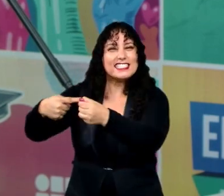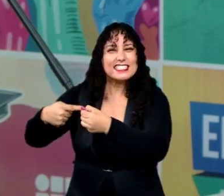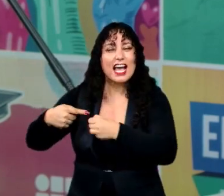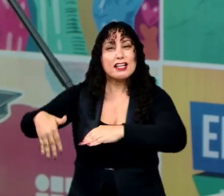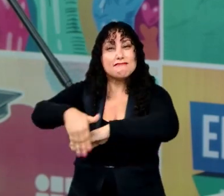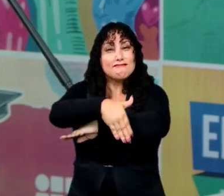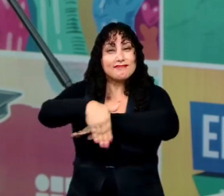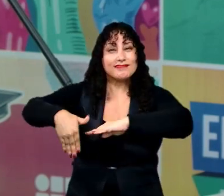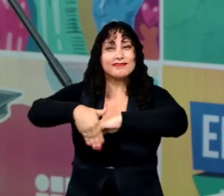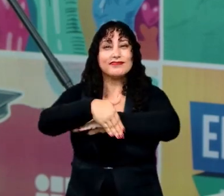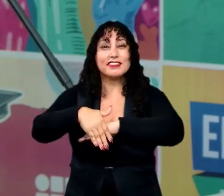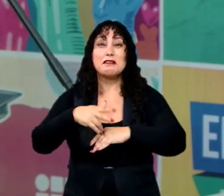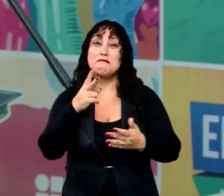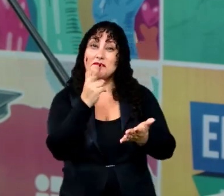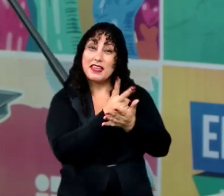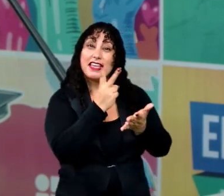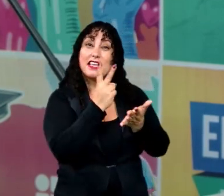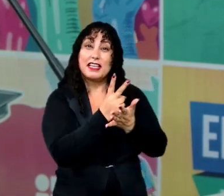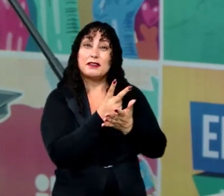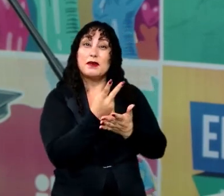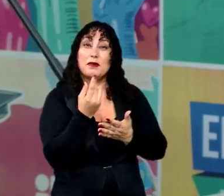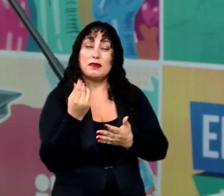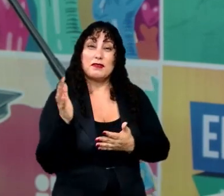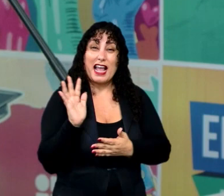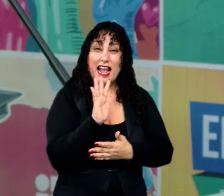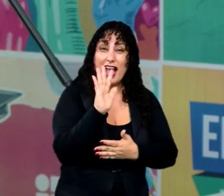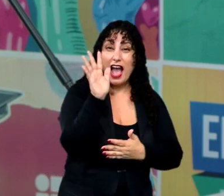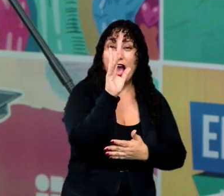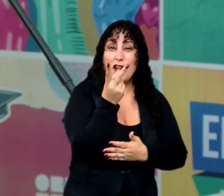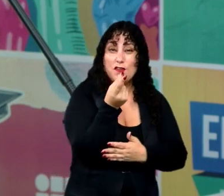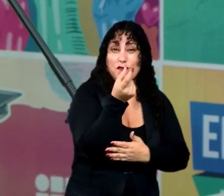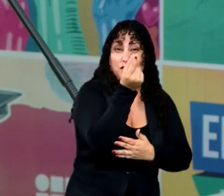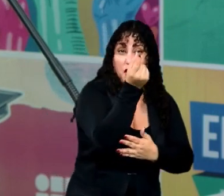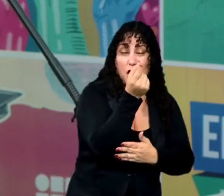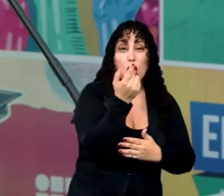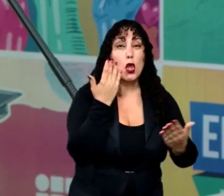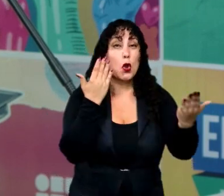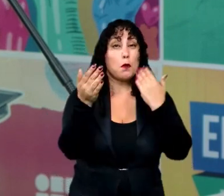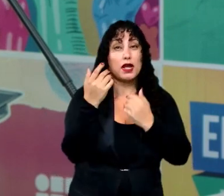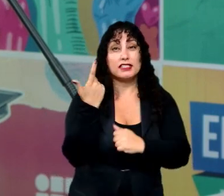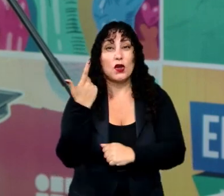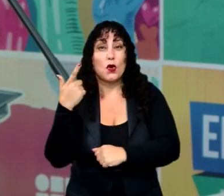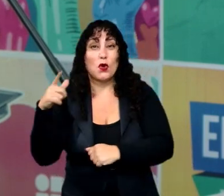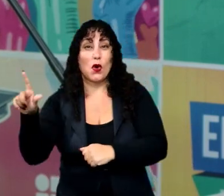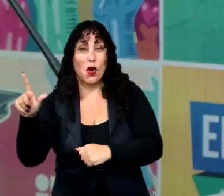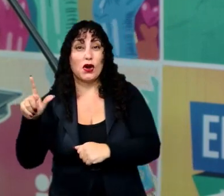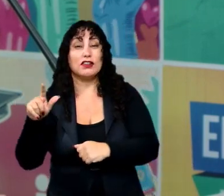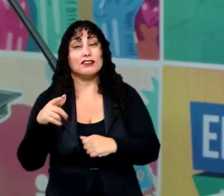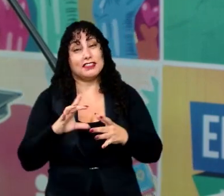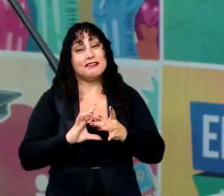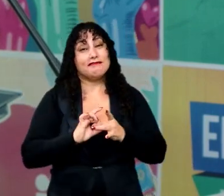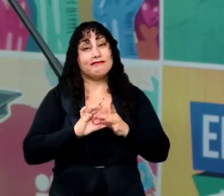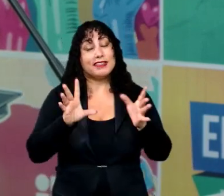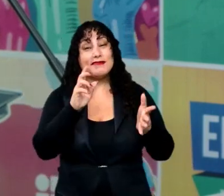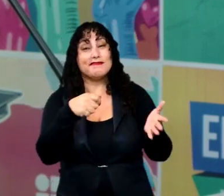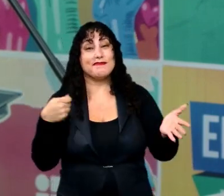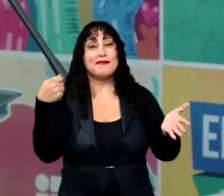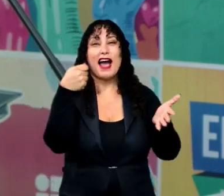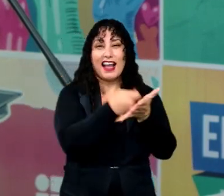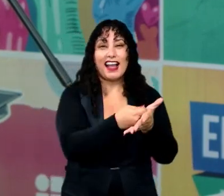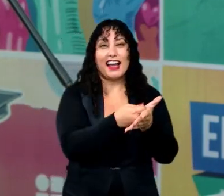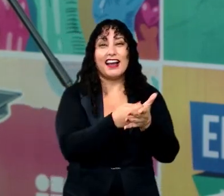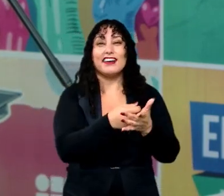e apesar do valor às vezes ele ser um pouquinho mais elevado em comparação ao outro você se permite pagar porque sabe que